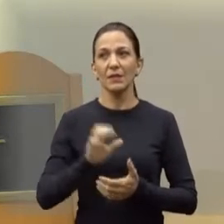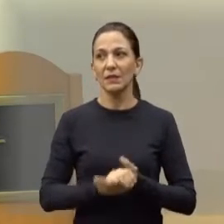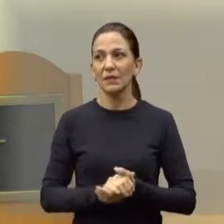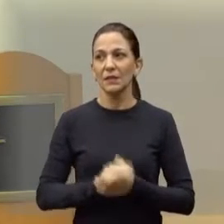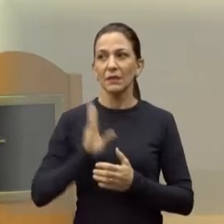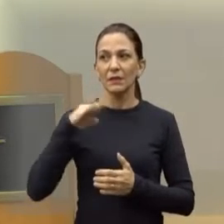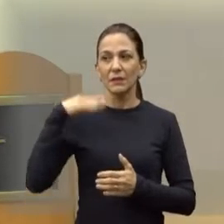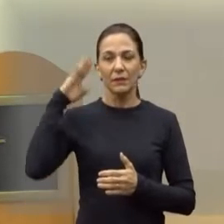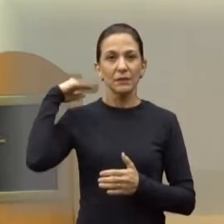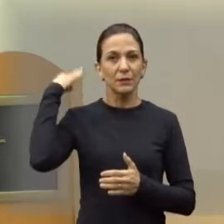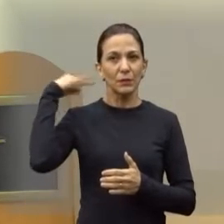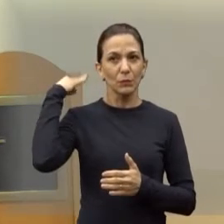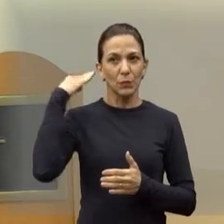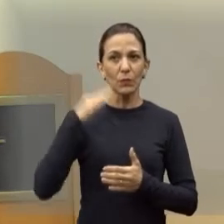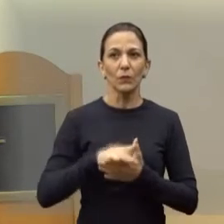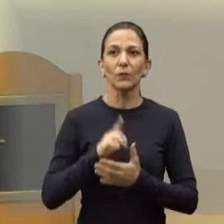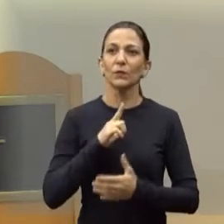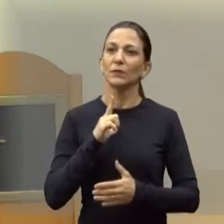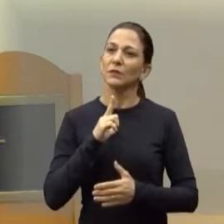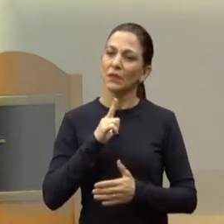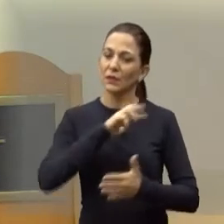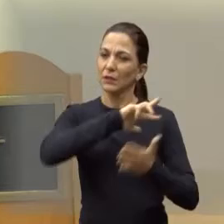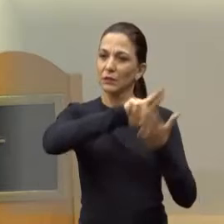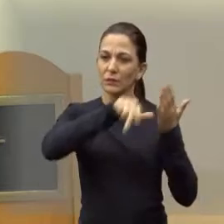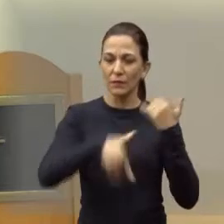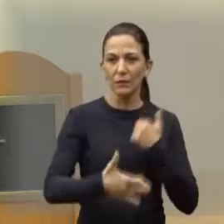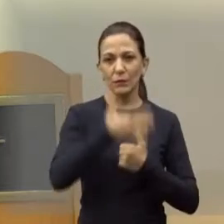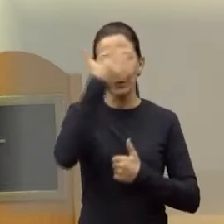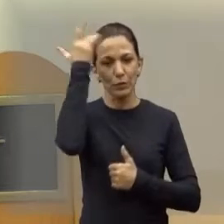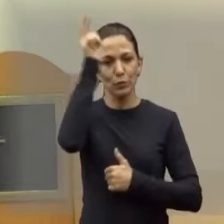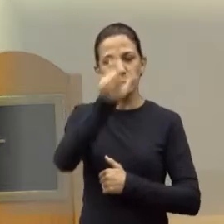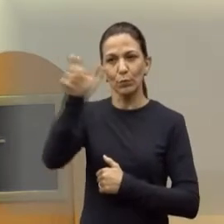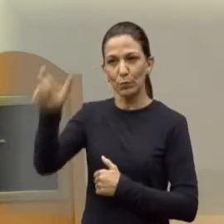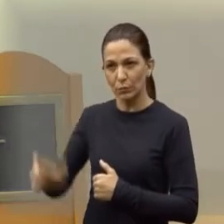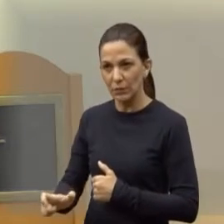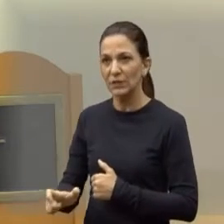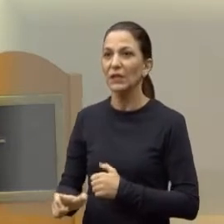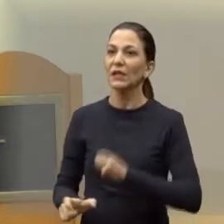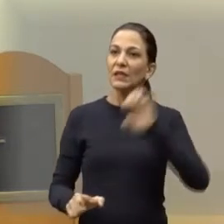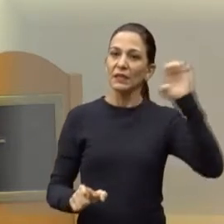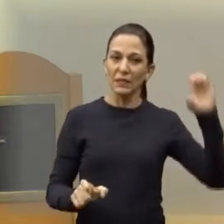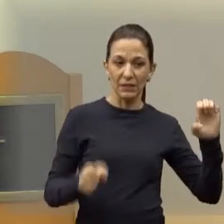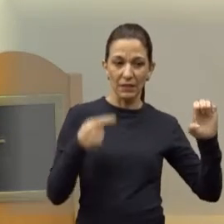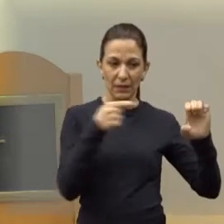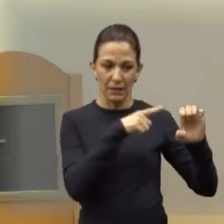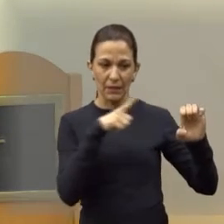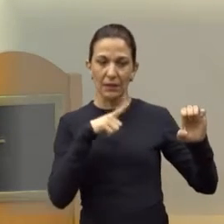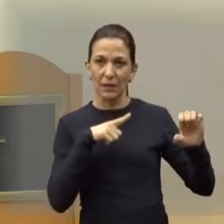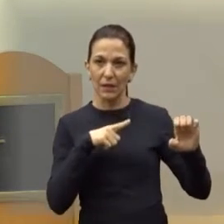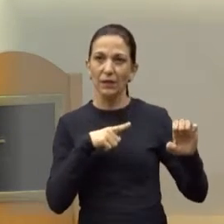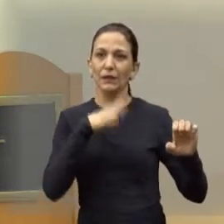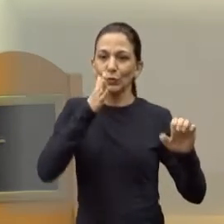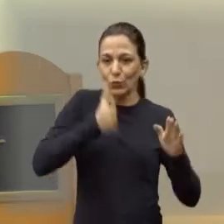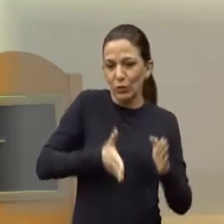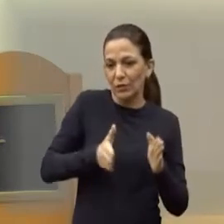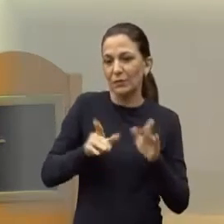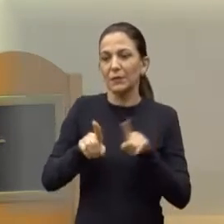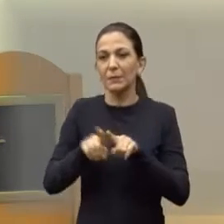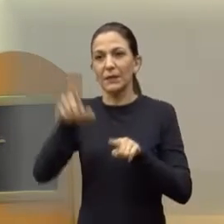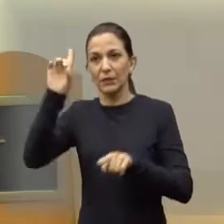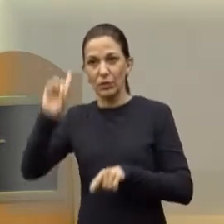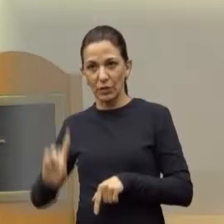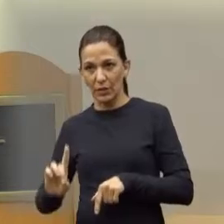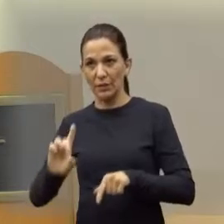apoiou Lula no segundo turno entre tantas outras figuras da esquerda do centro e da